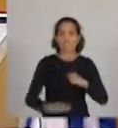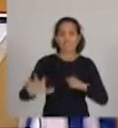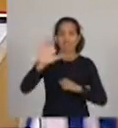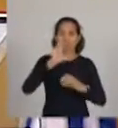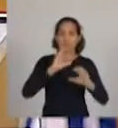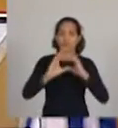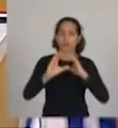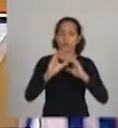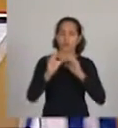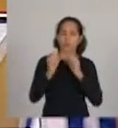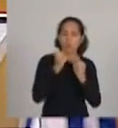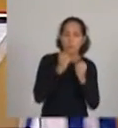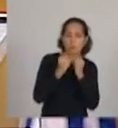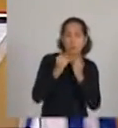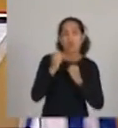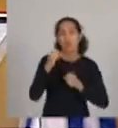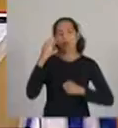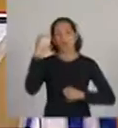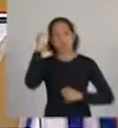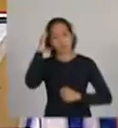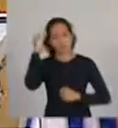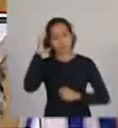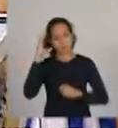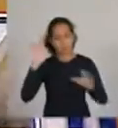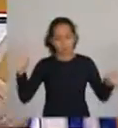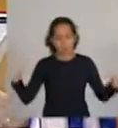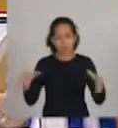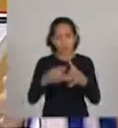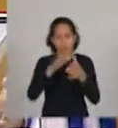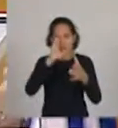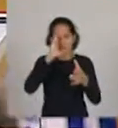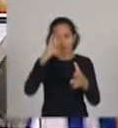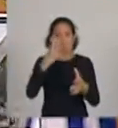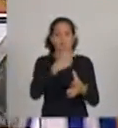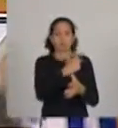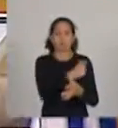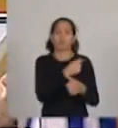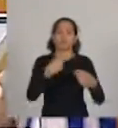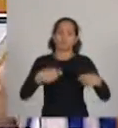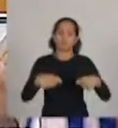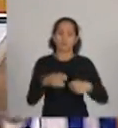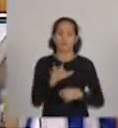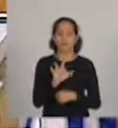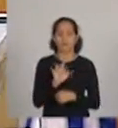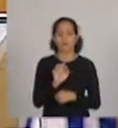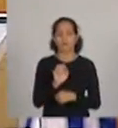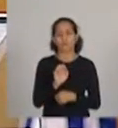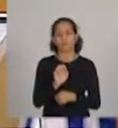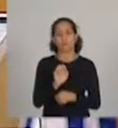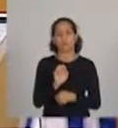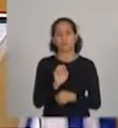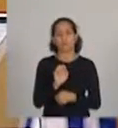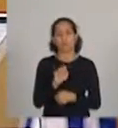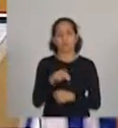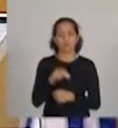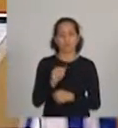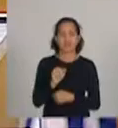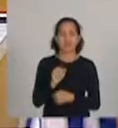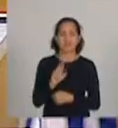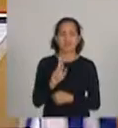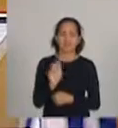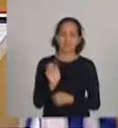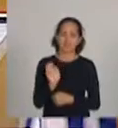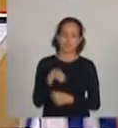na prioridade da vacinação, ela se faz necessária. A FENAGE, ela lançou na última sexta-feira, dia